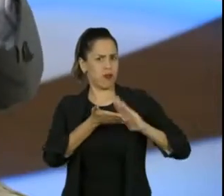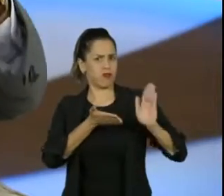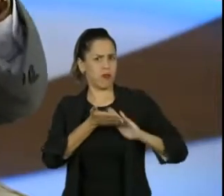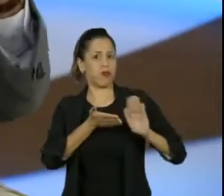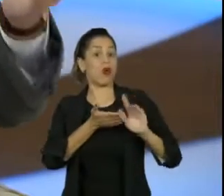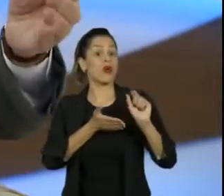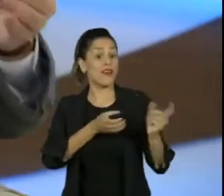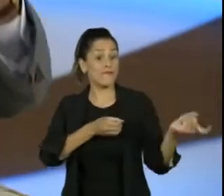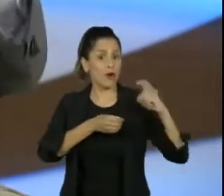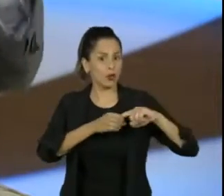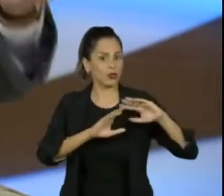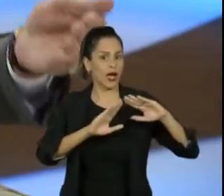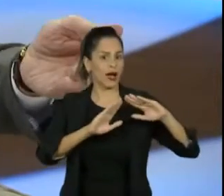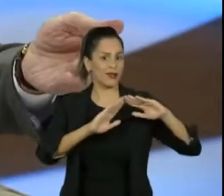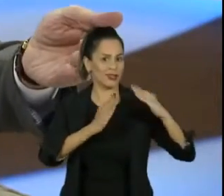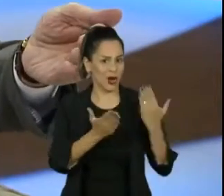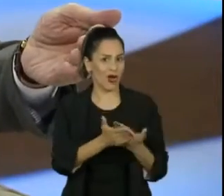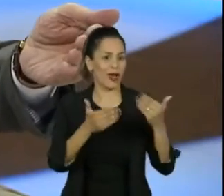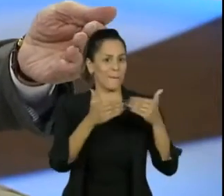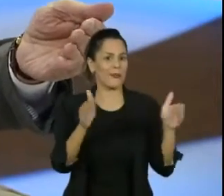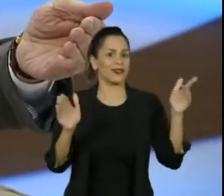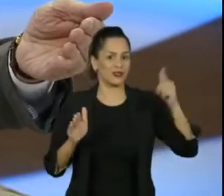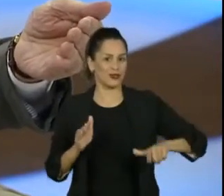A volta às aulas deu certo?